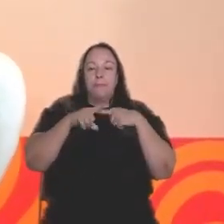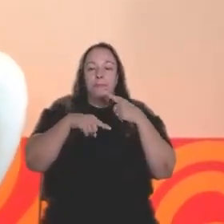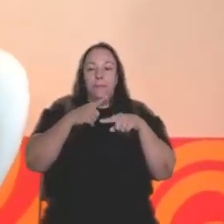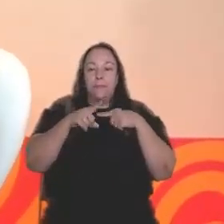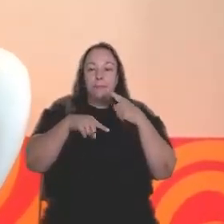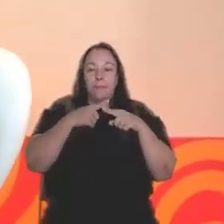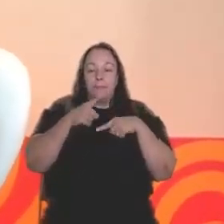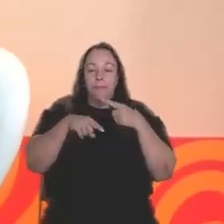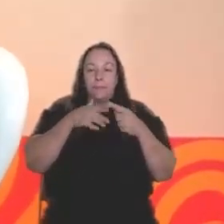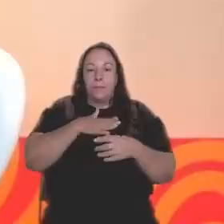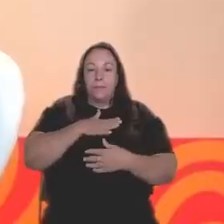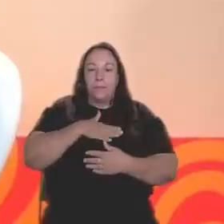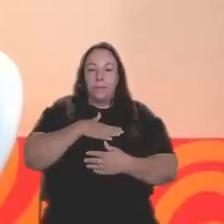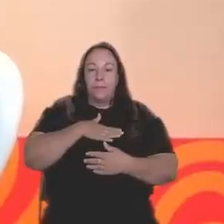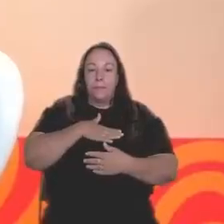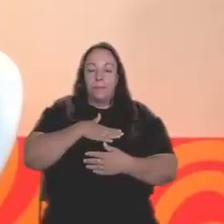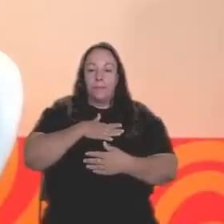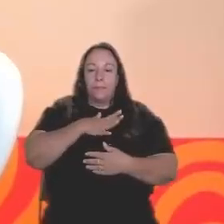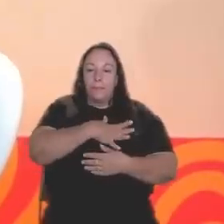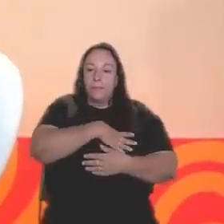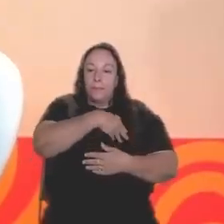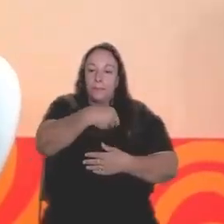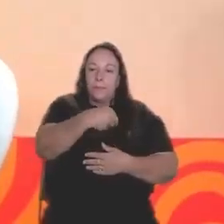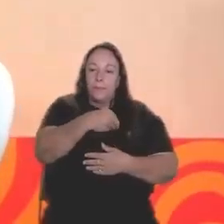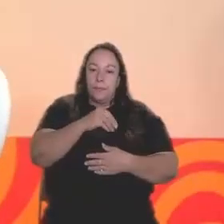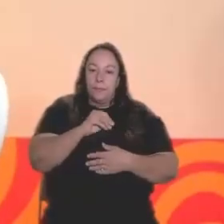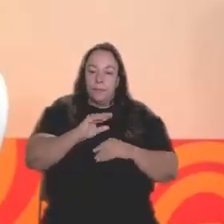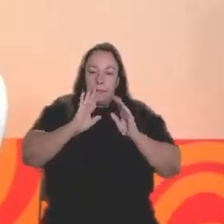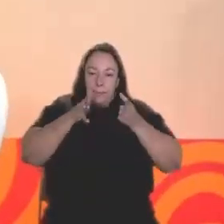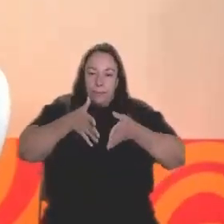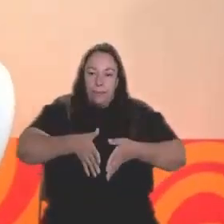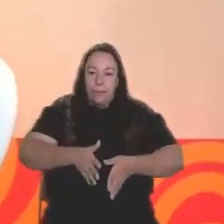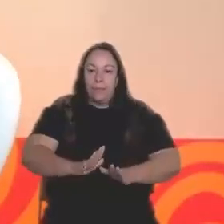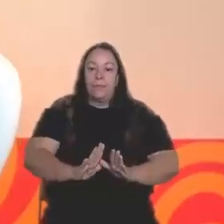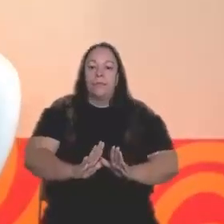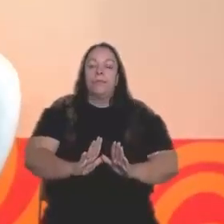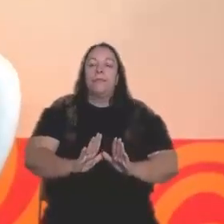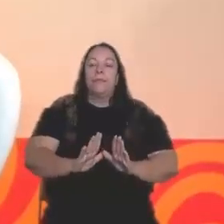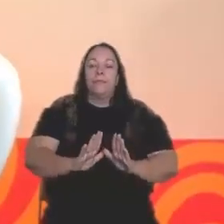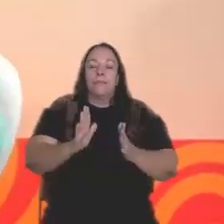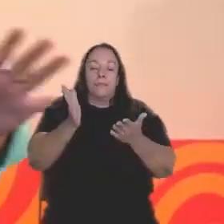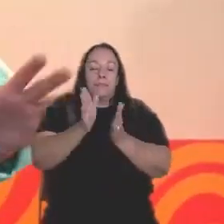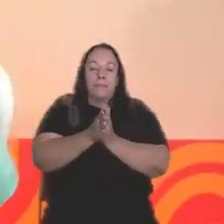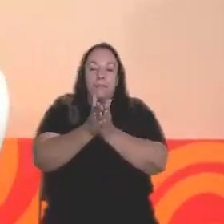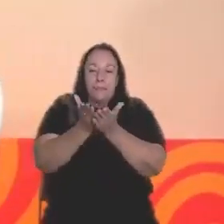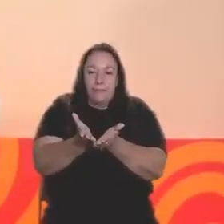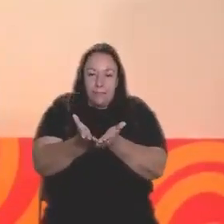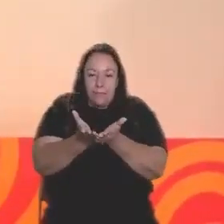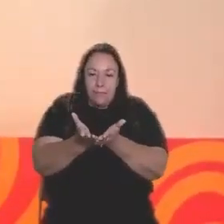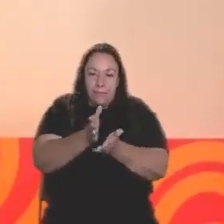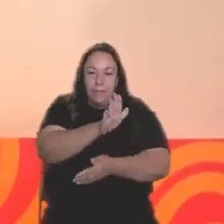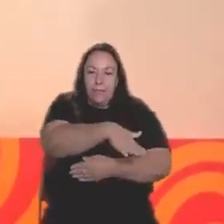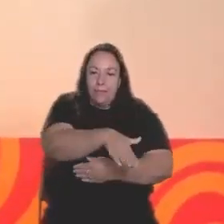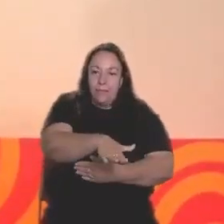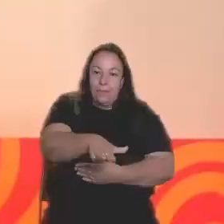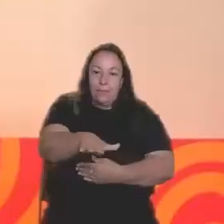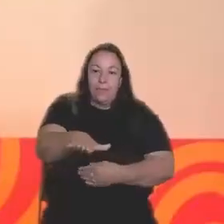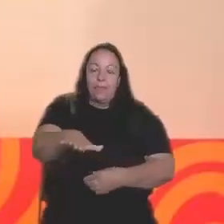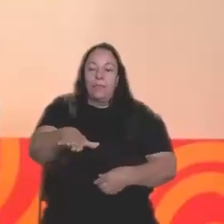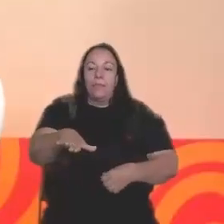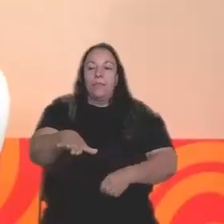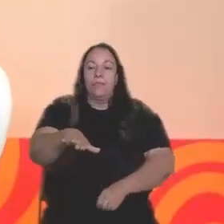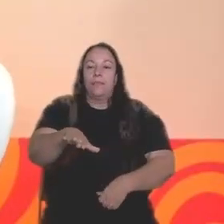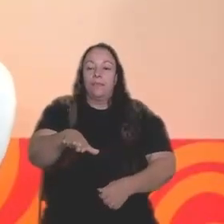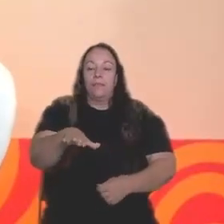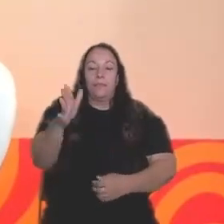quando os meus meninos nasceram, eu passei a ler livro infantil o tempo inteiro, lá em casa, com muito livro infantil, e